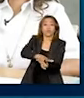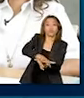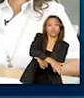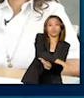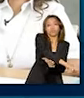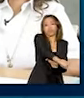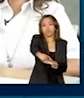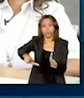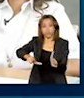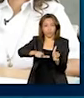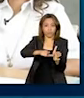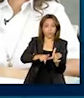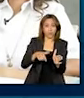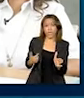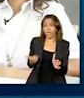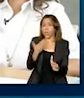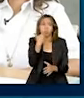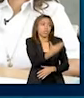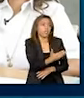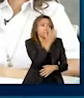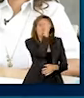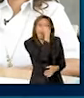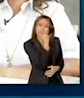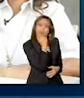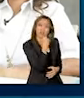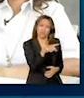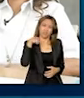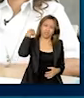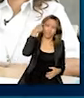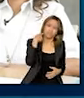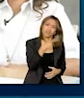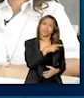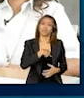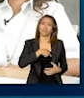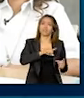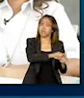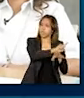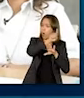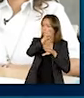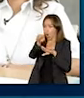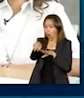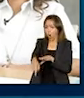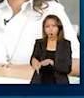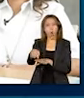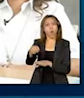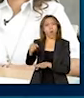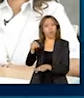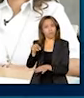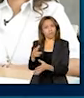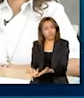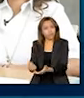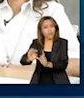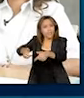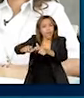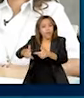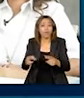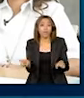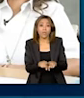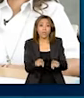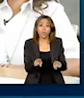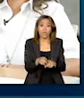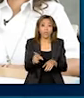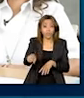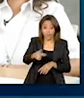Hamas fazer o ato de loucura que fez de terrorismo atacando Israel. Mas também não pediram para que